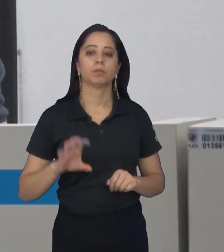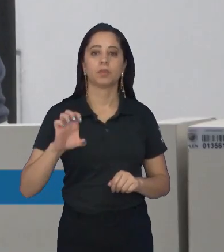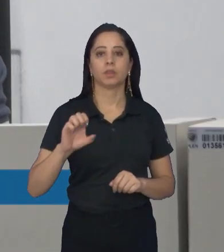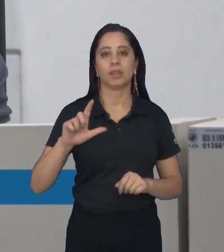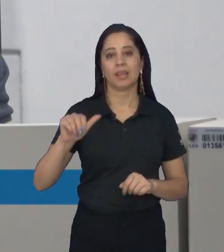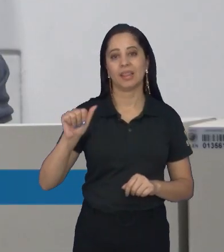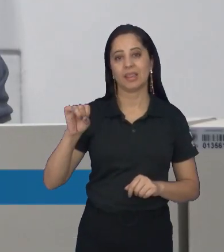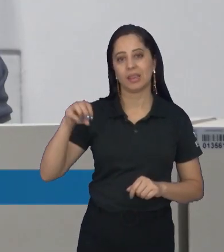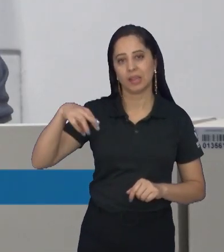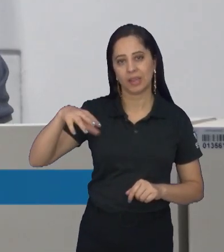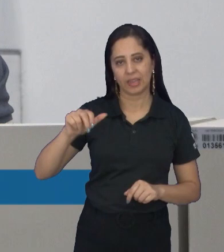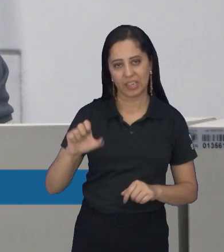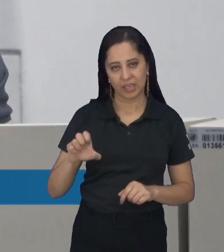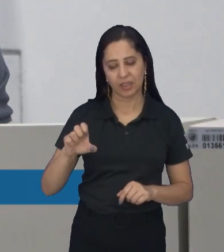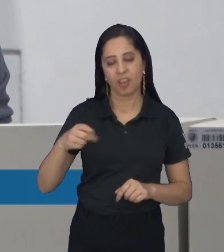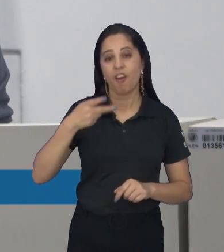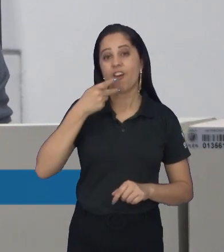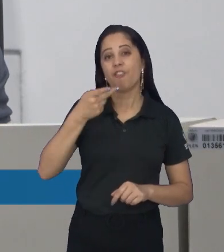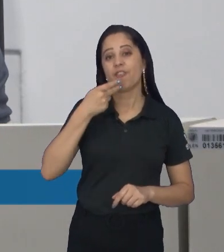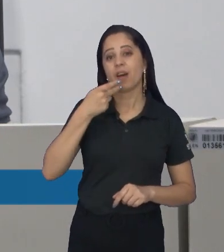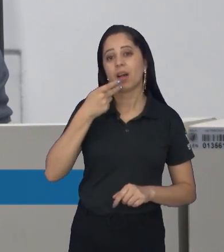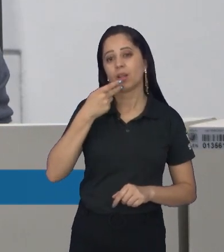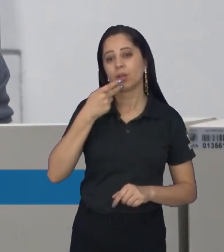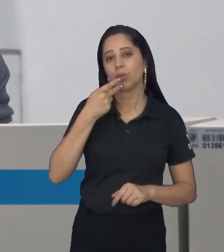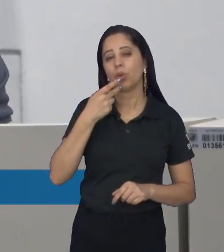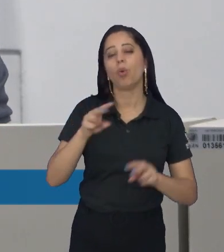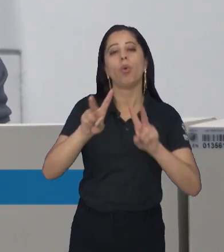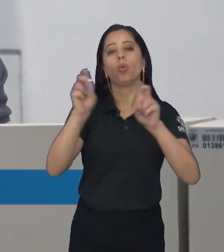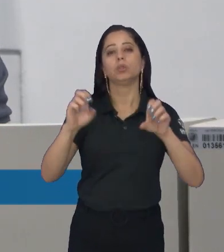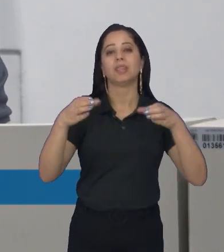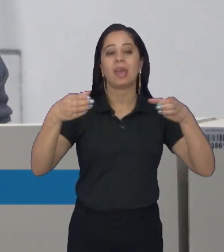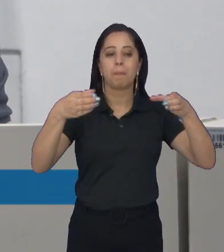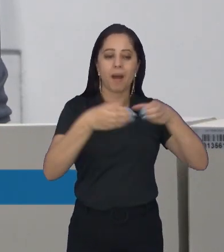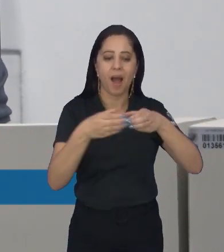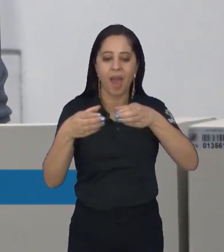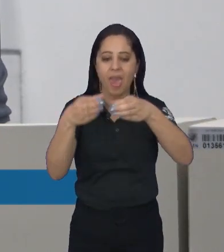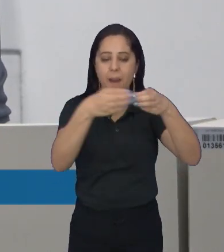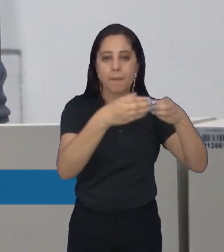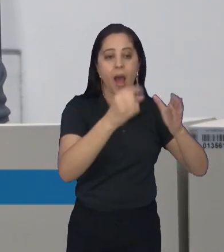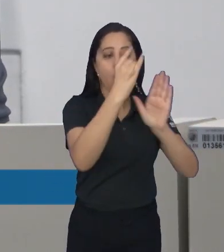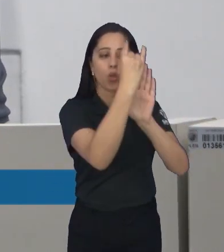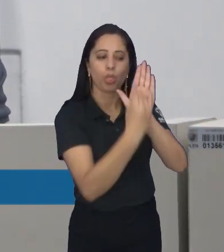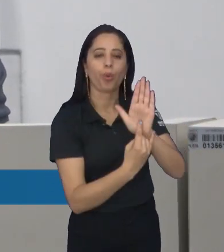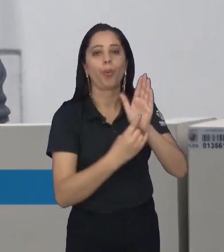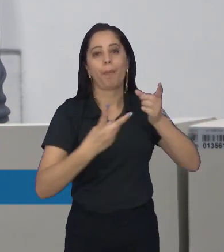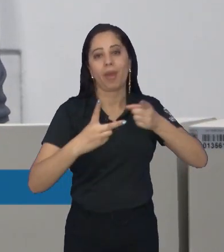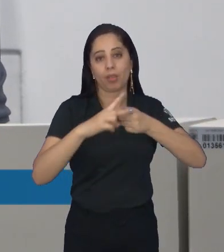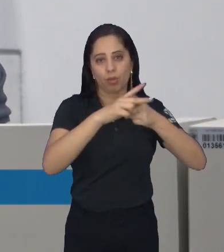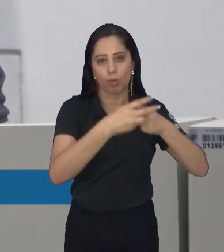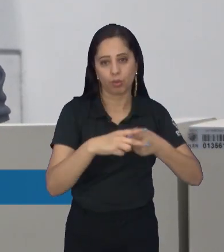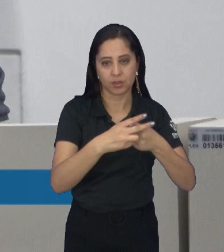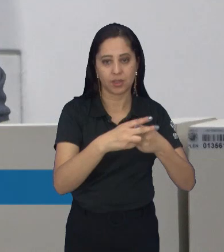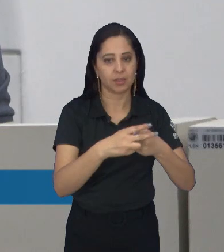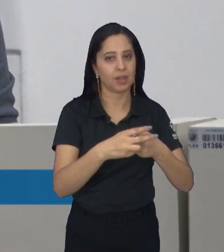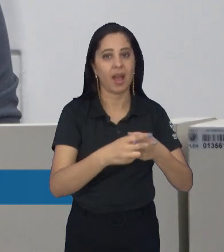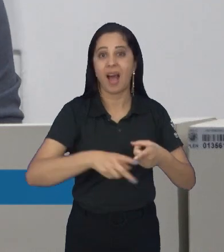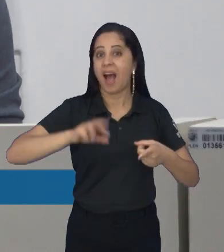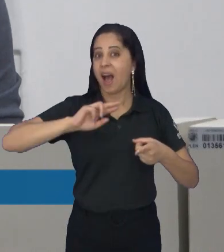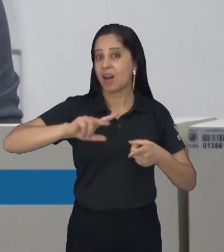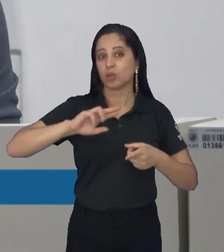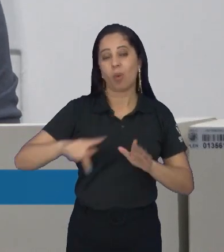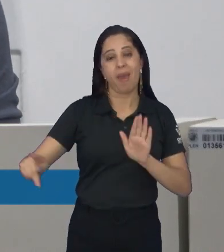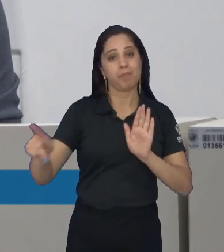fala sobre a questão da regularização de novo a regularização do banhado ou regularização de bairros irregulares quer dizer não é a matéria